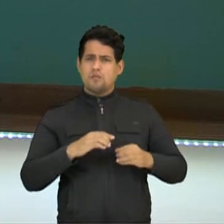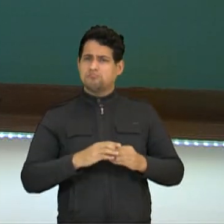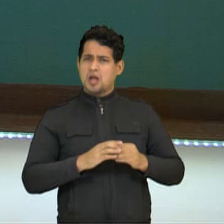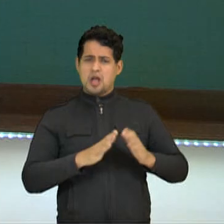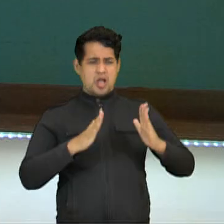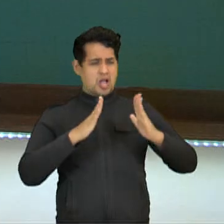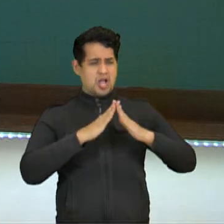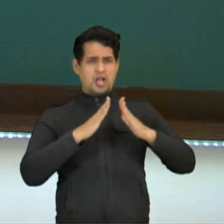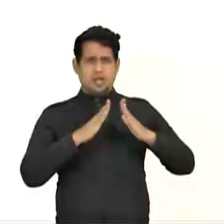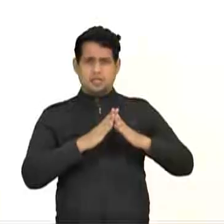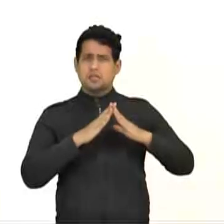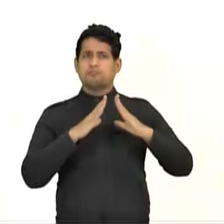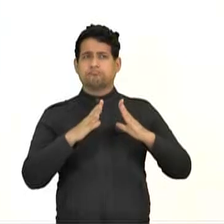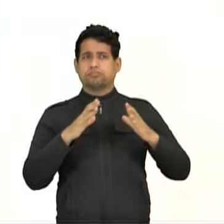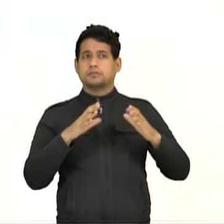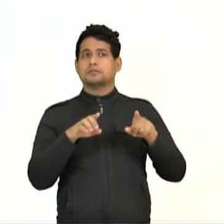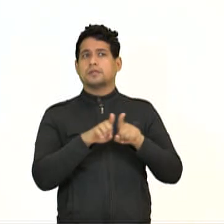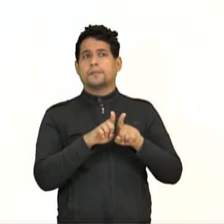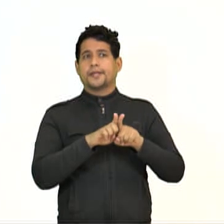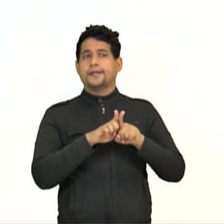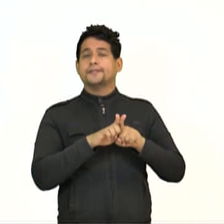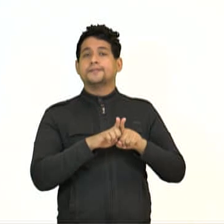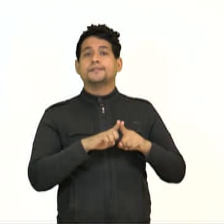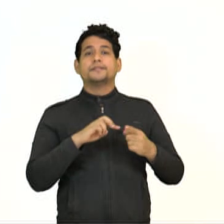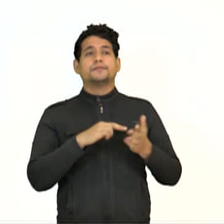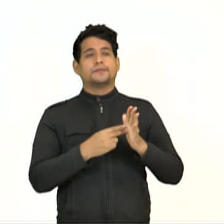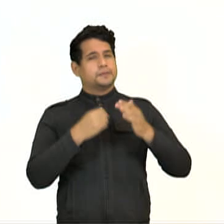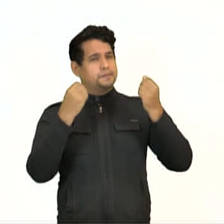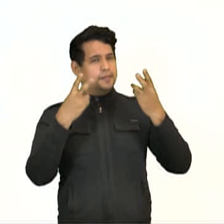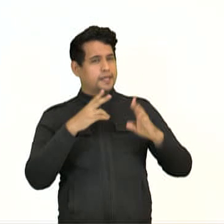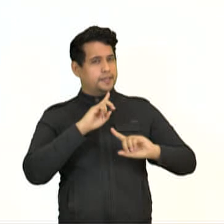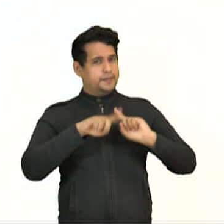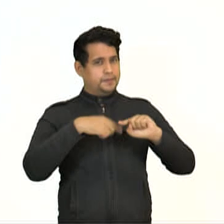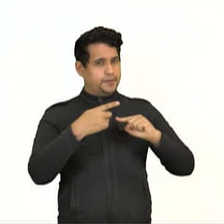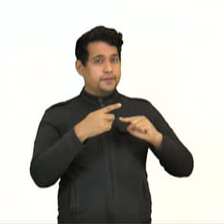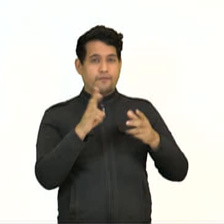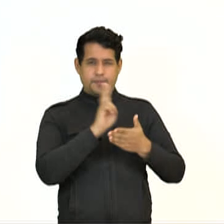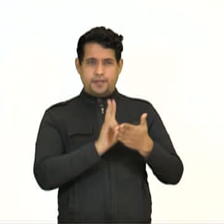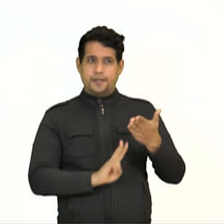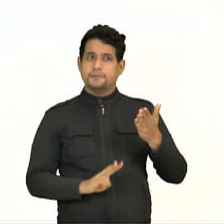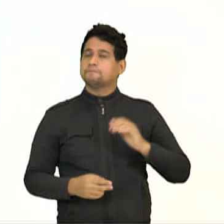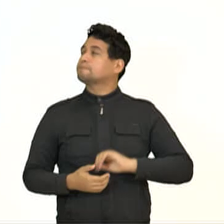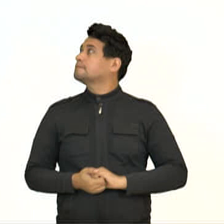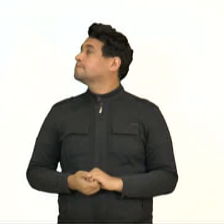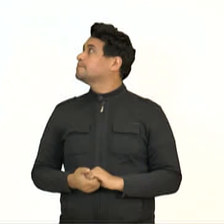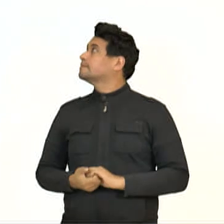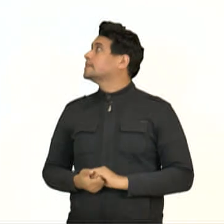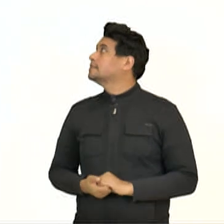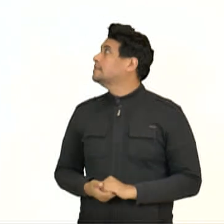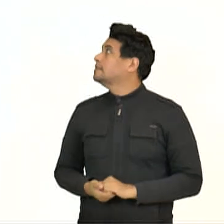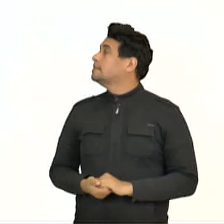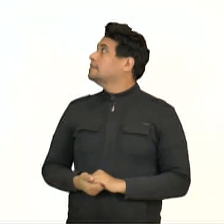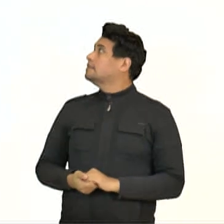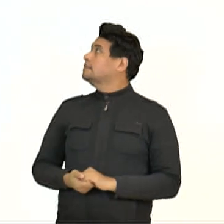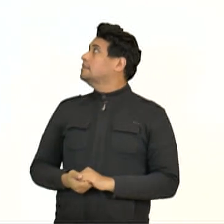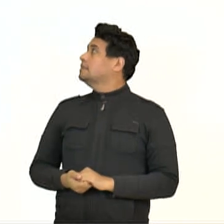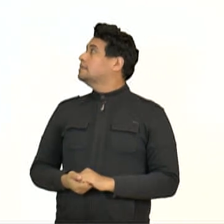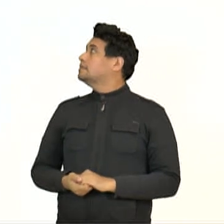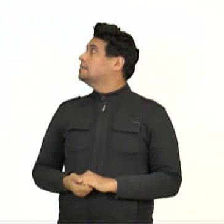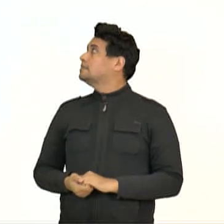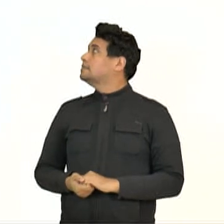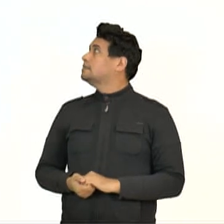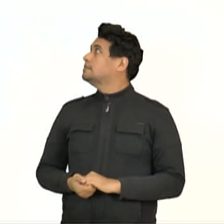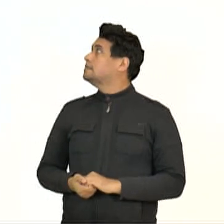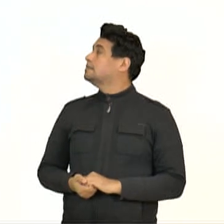casa de alvenaria. Então provavelmente eu vou falar sobre isso. Vamos ler então? I live in a big